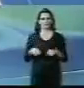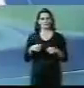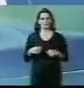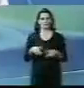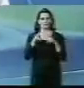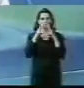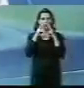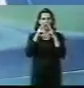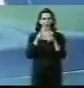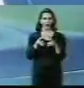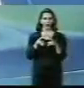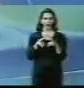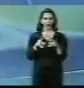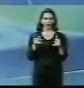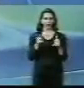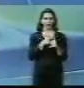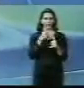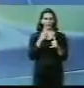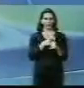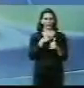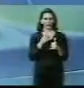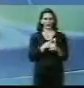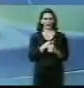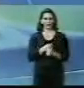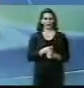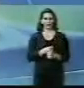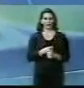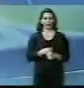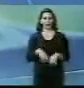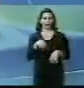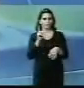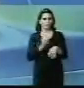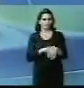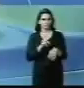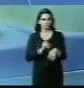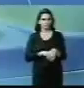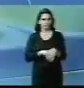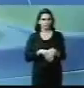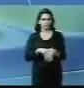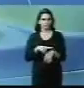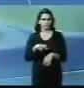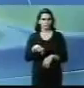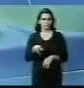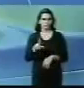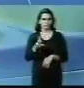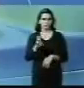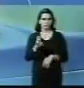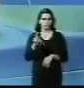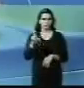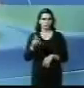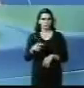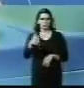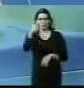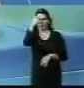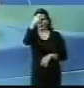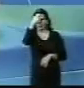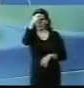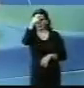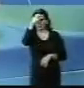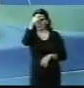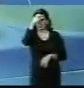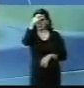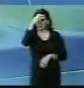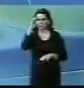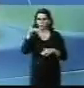em consideração. O primeiro fator é o tempo de cache, né? Cache, vocês puderam notar que, então, é a memória, né? É o